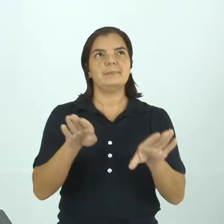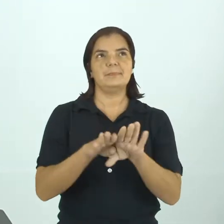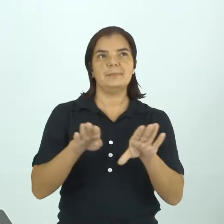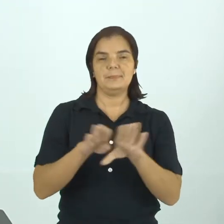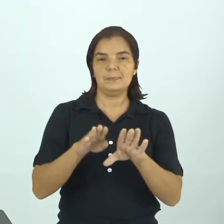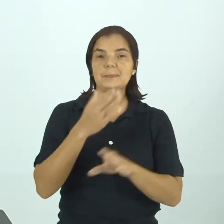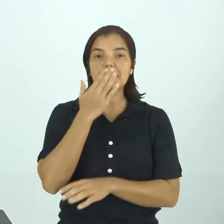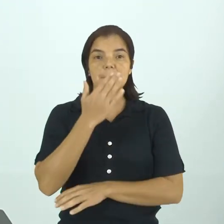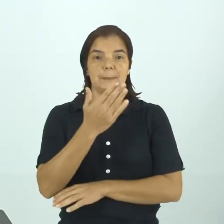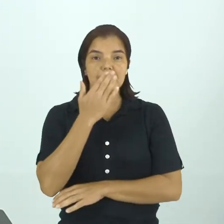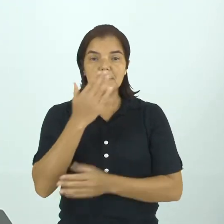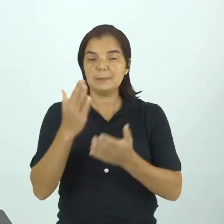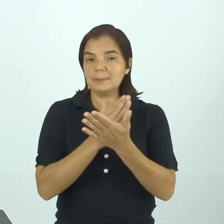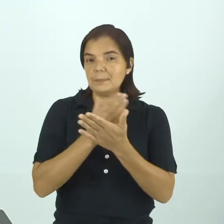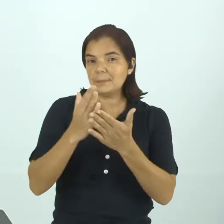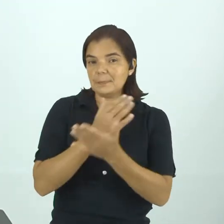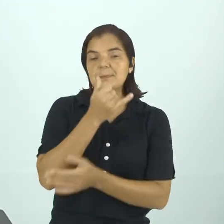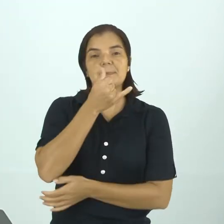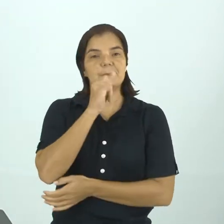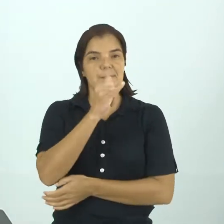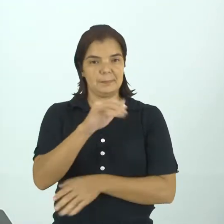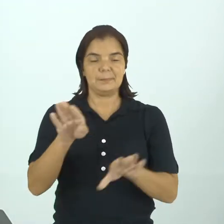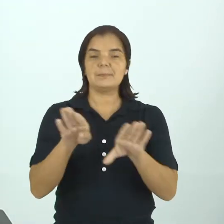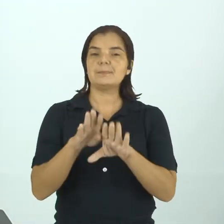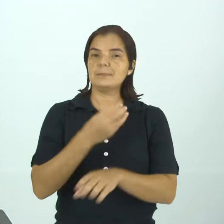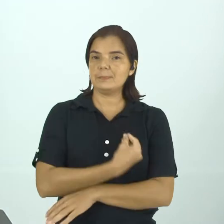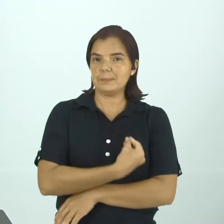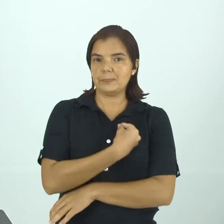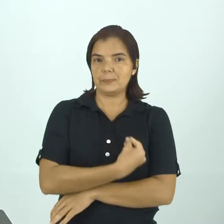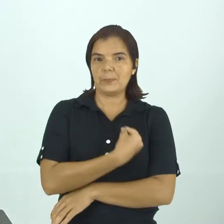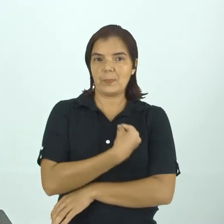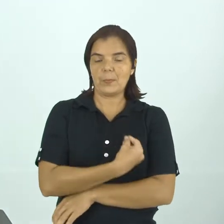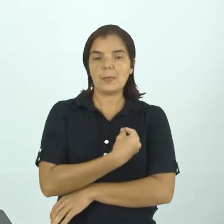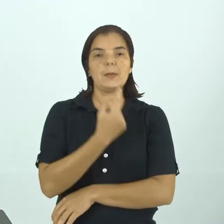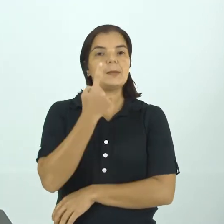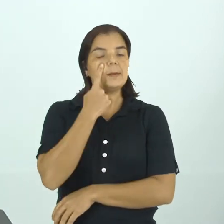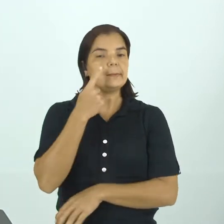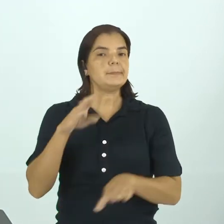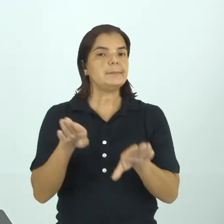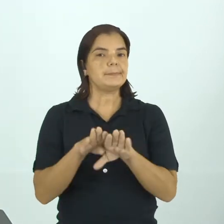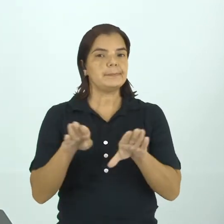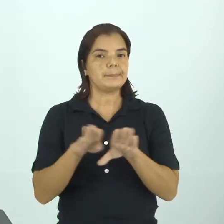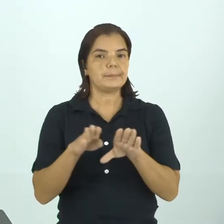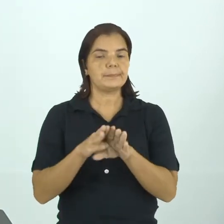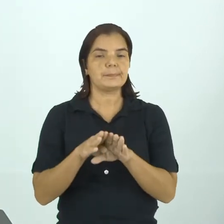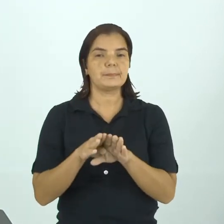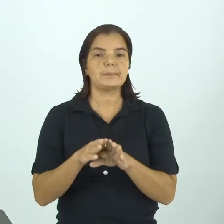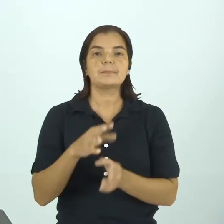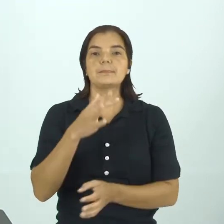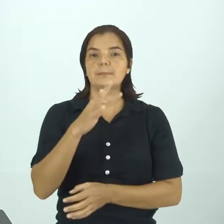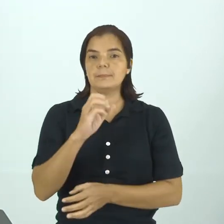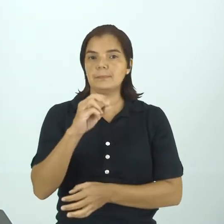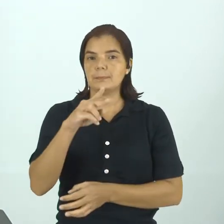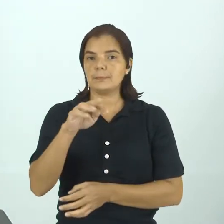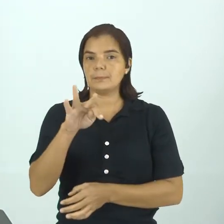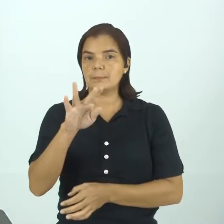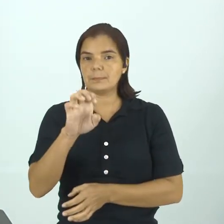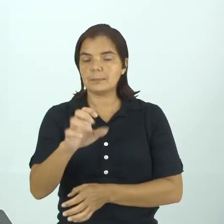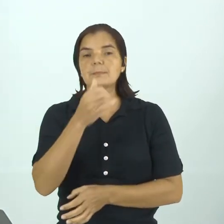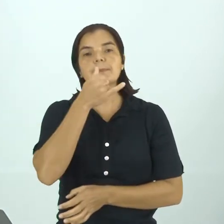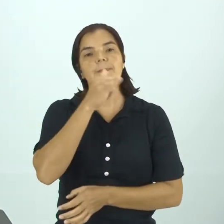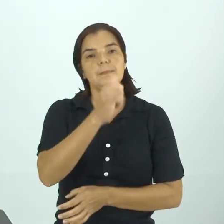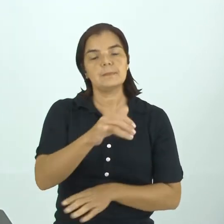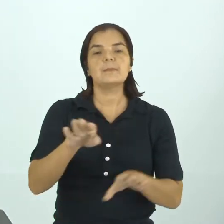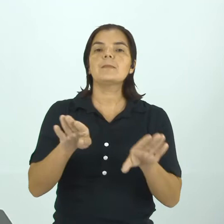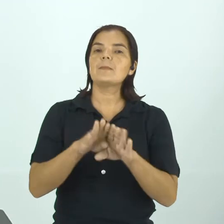também alguns tipos de energia existentes, vimos também as fontes de energia e